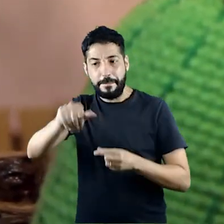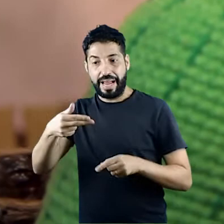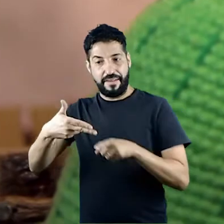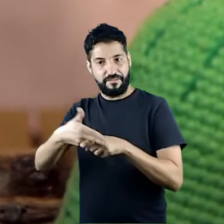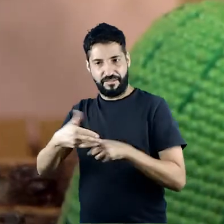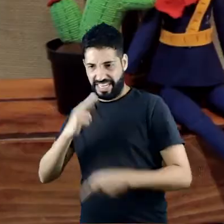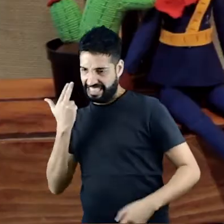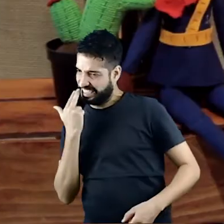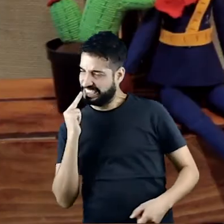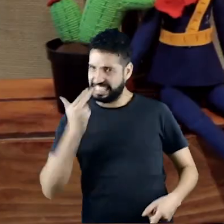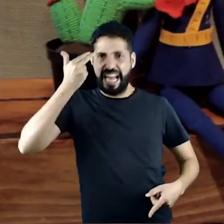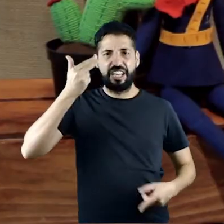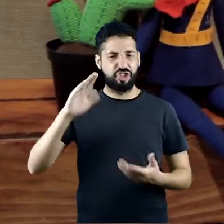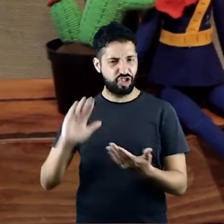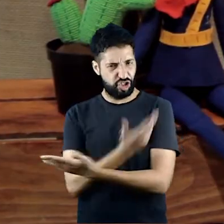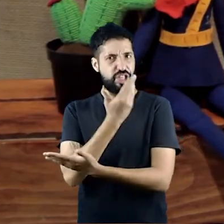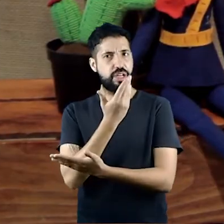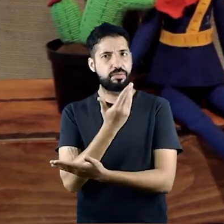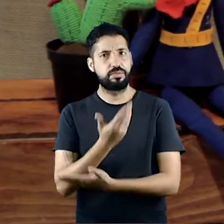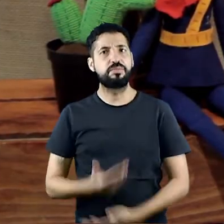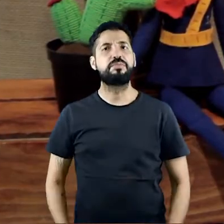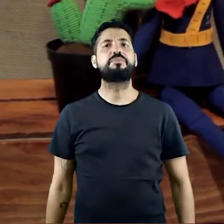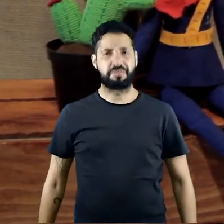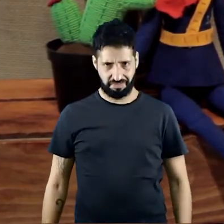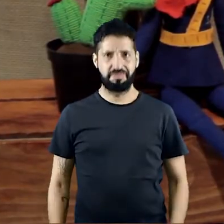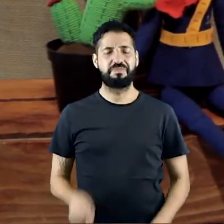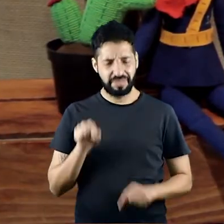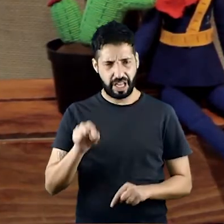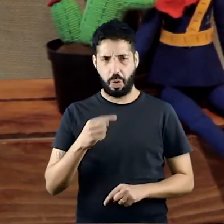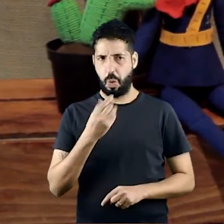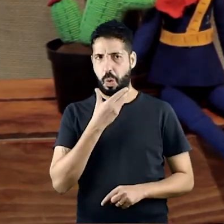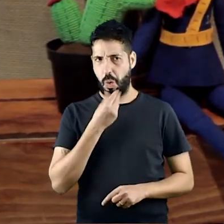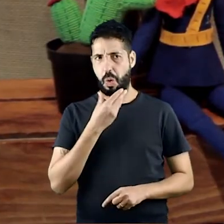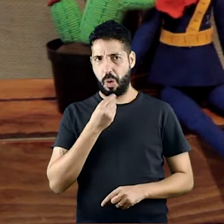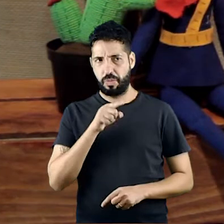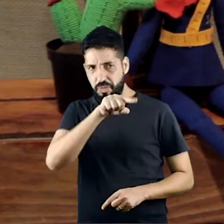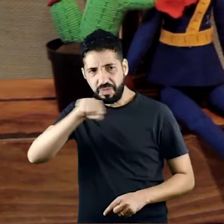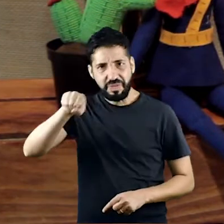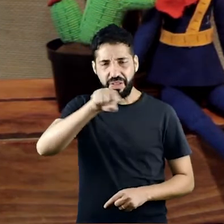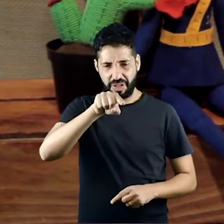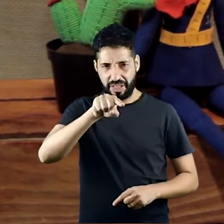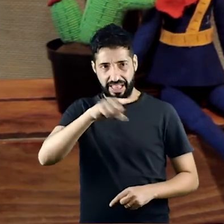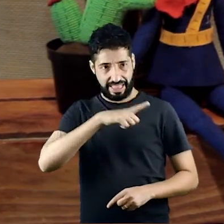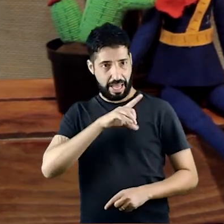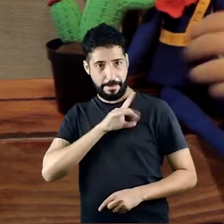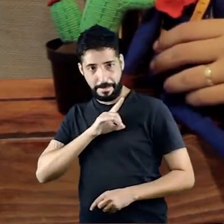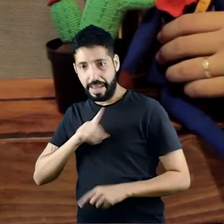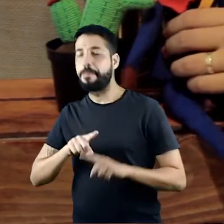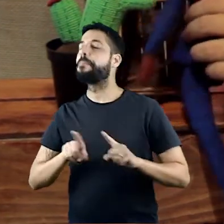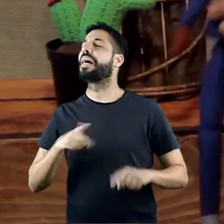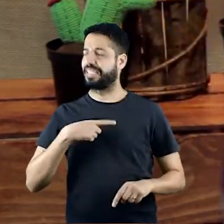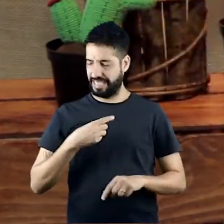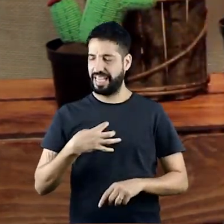pegava um facão fazer uma extração e ninguém sobrava e esse homem tão temido também tem